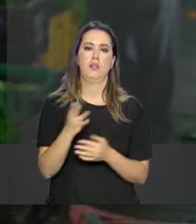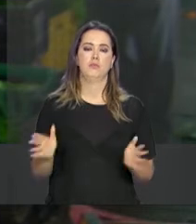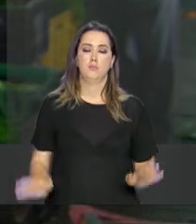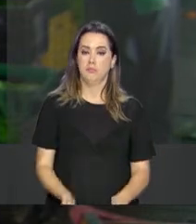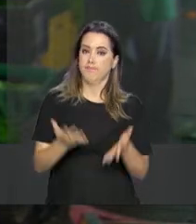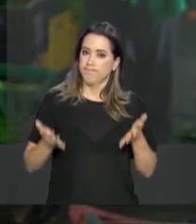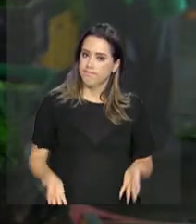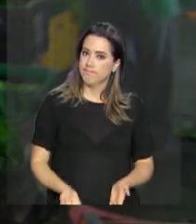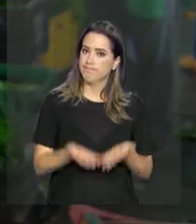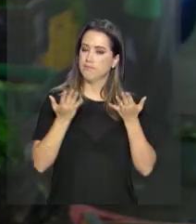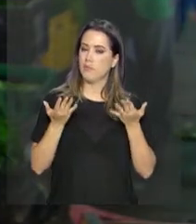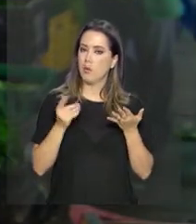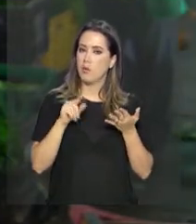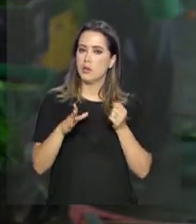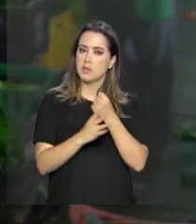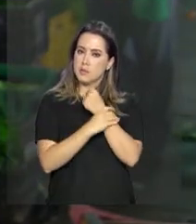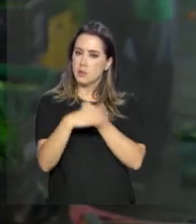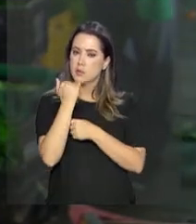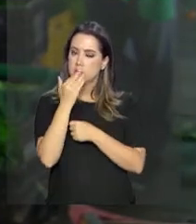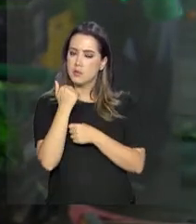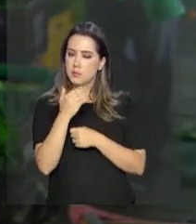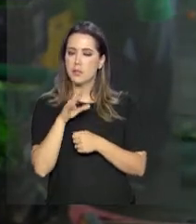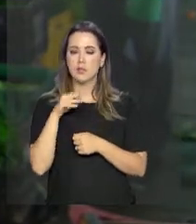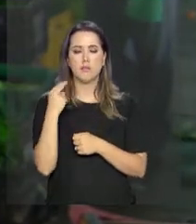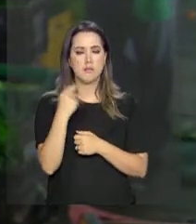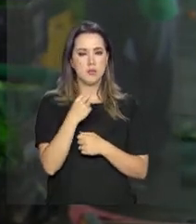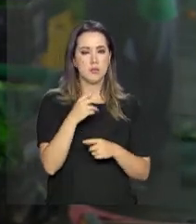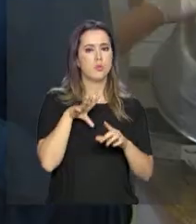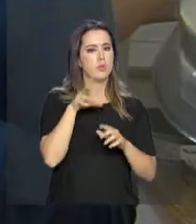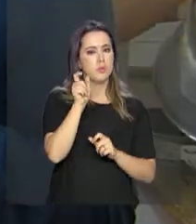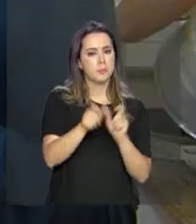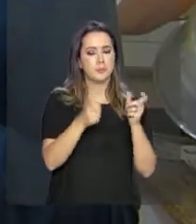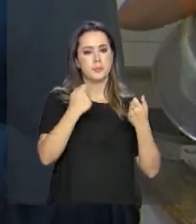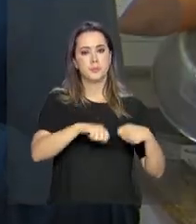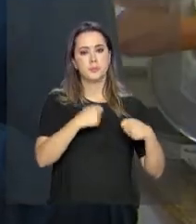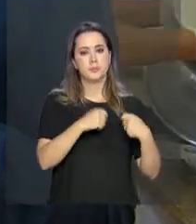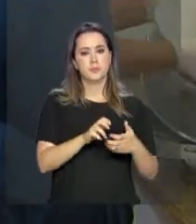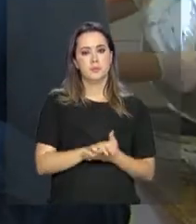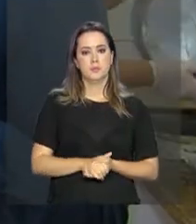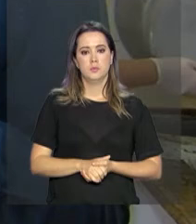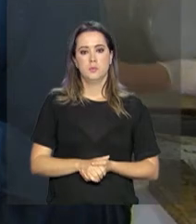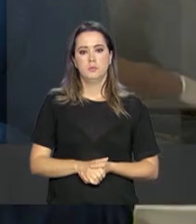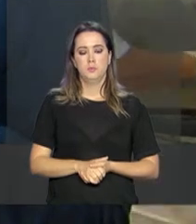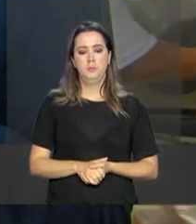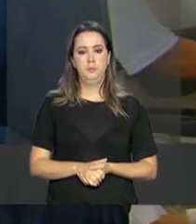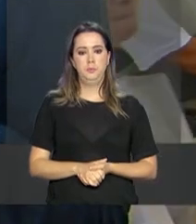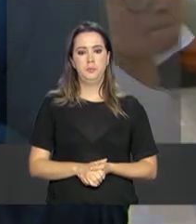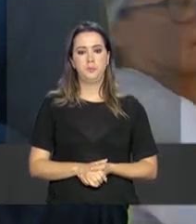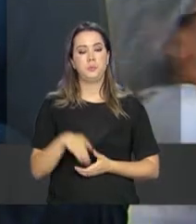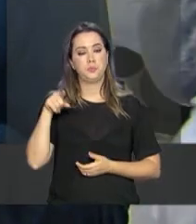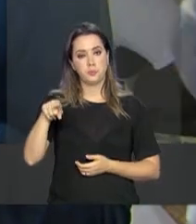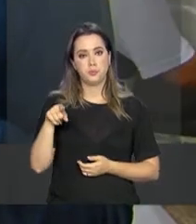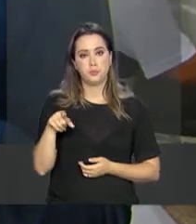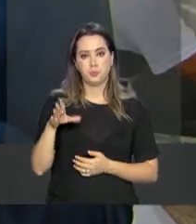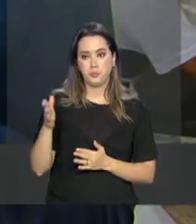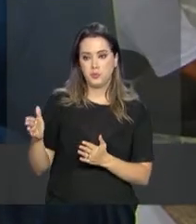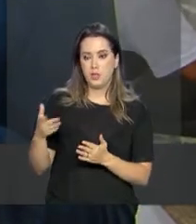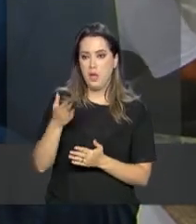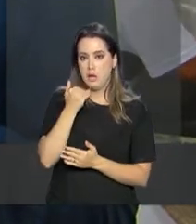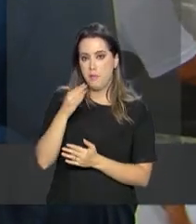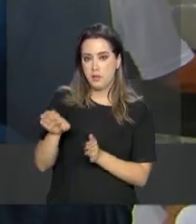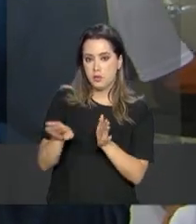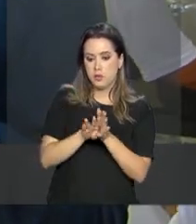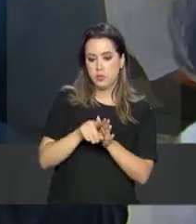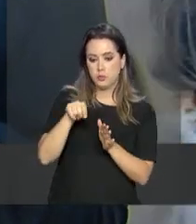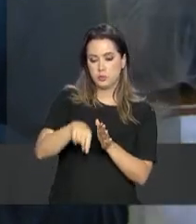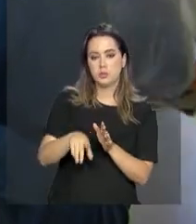promover a segurança alimentar e nutricional de quem precisa. Parte dos alimentos arrecadados lá na Aceasa vem para esta